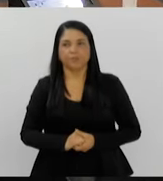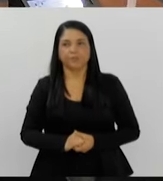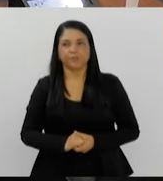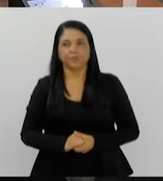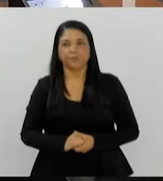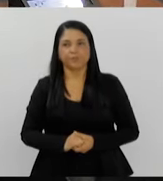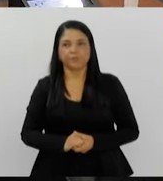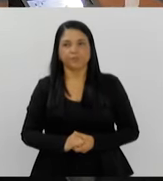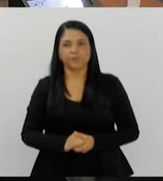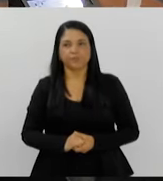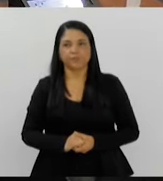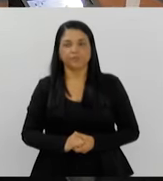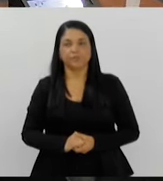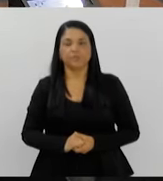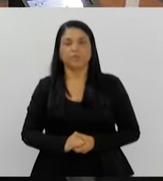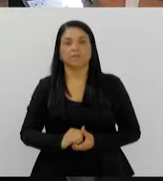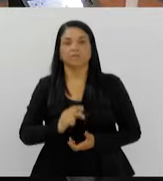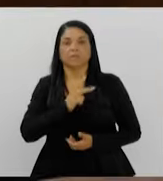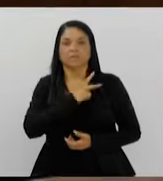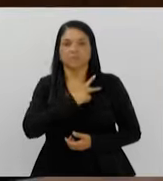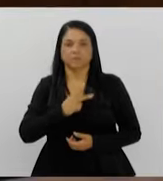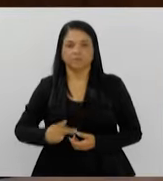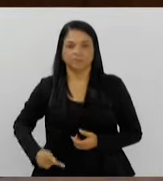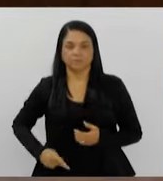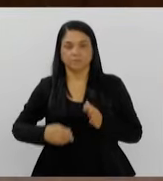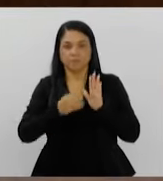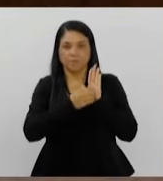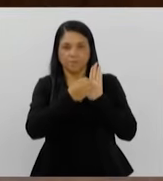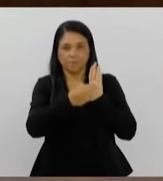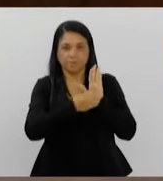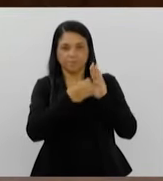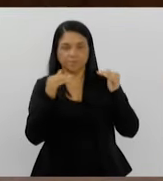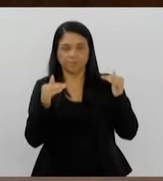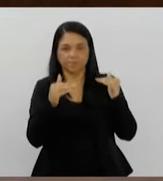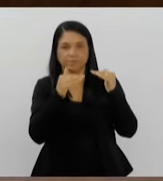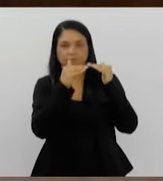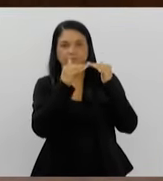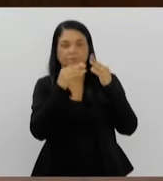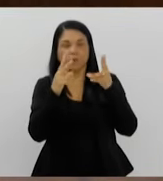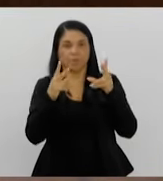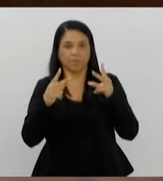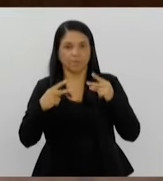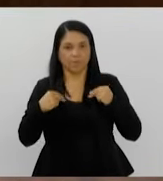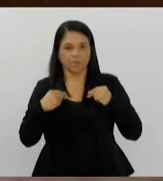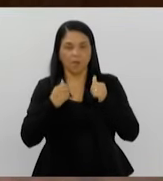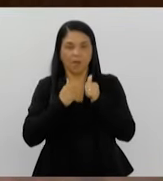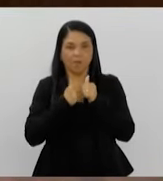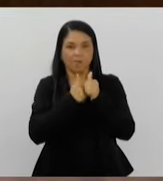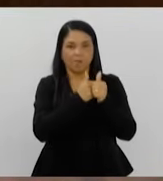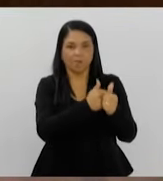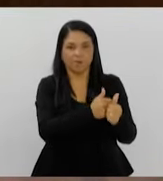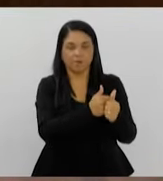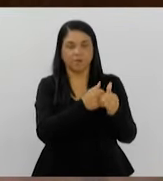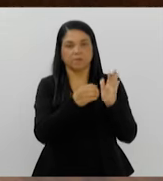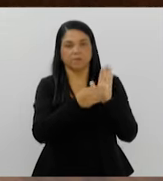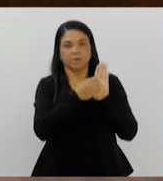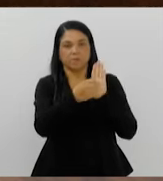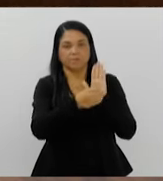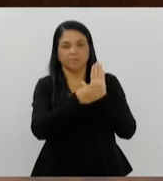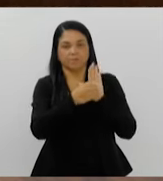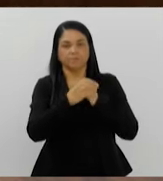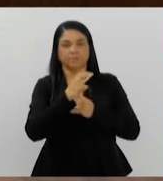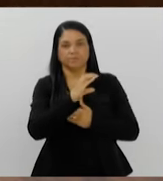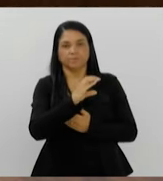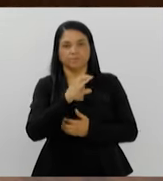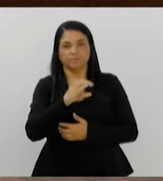Deputado senhor presidente parecer favorável no mérito acompanhando o parecer da comissão